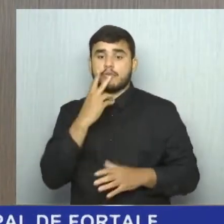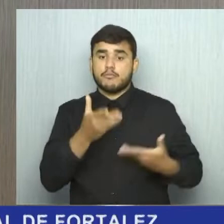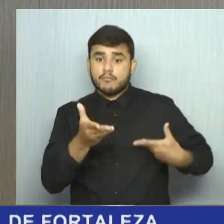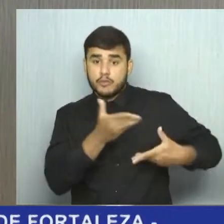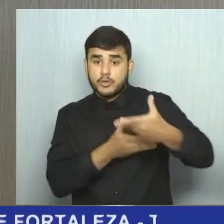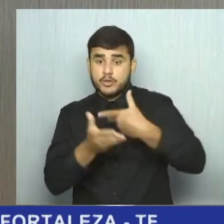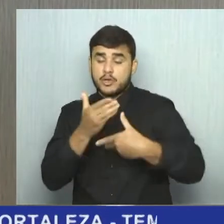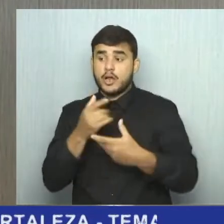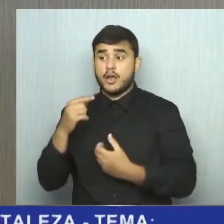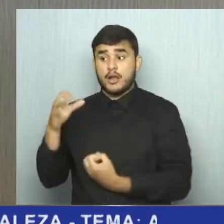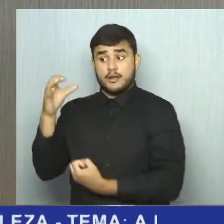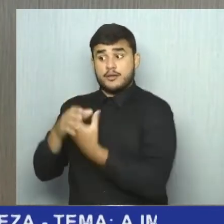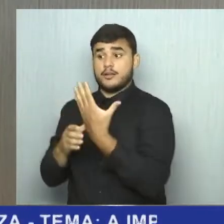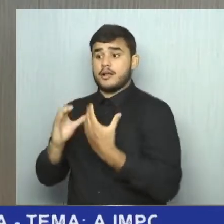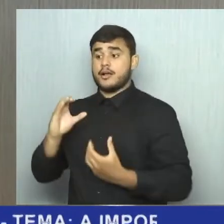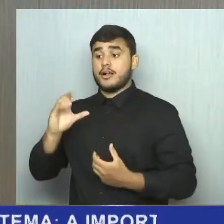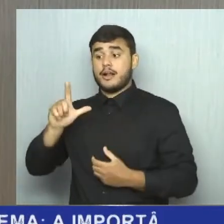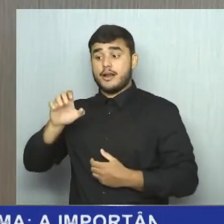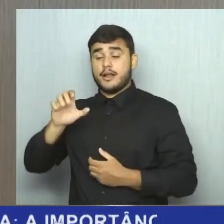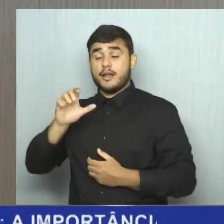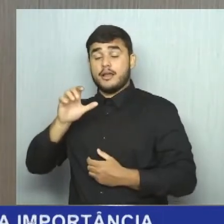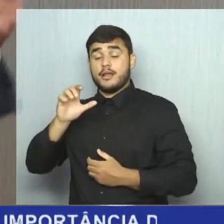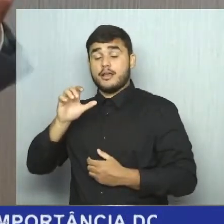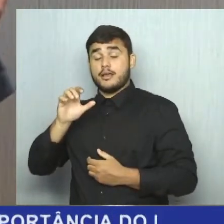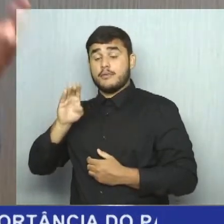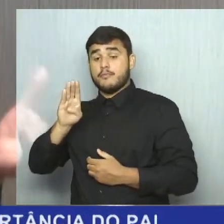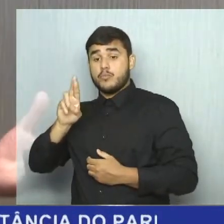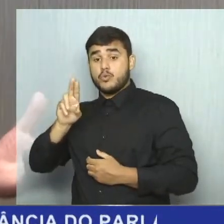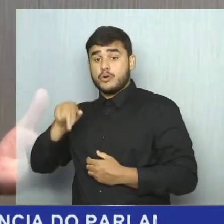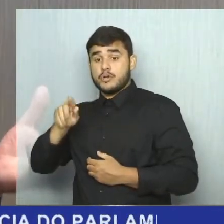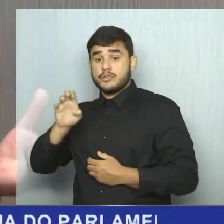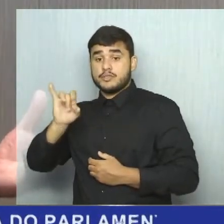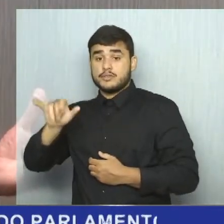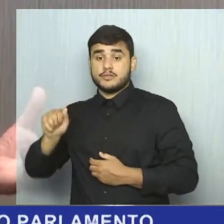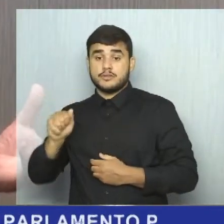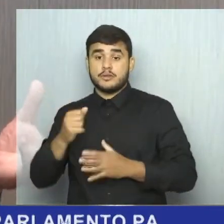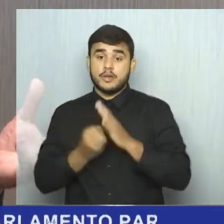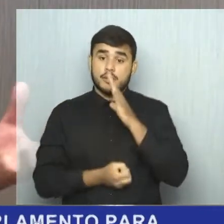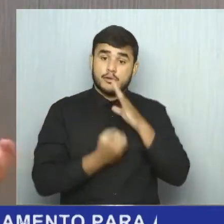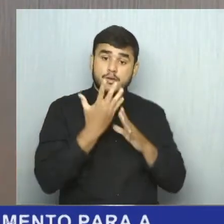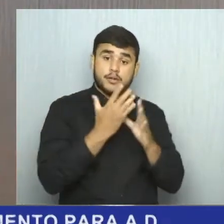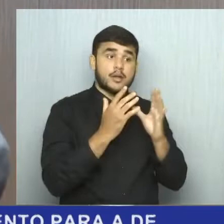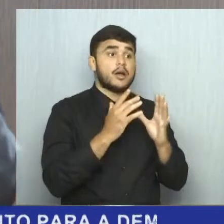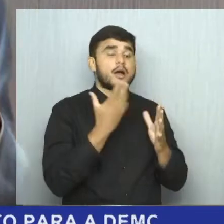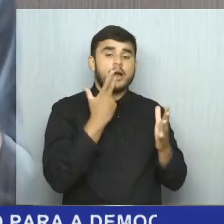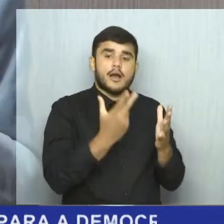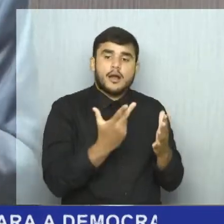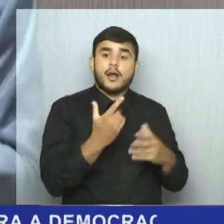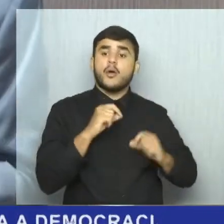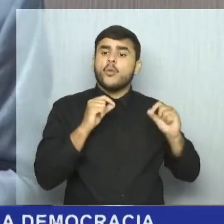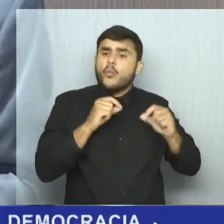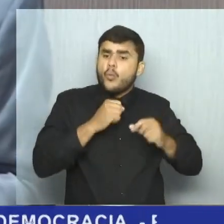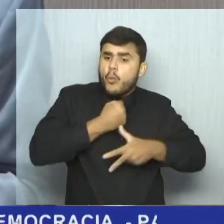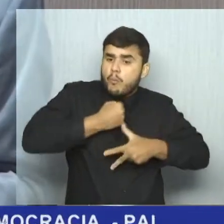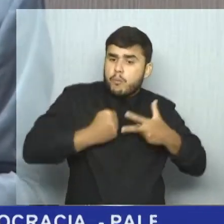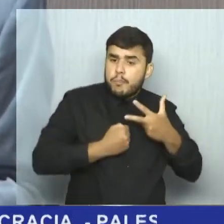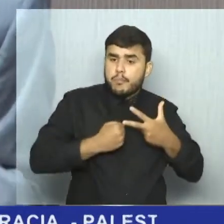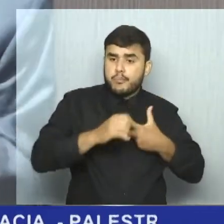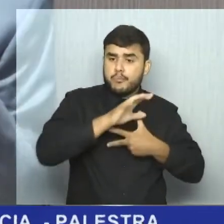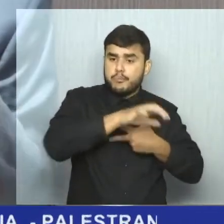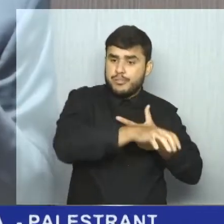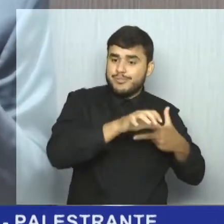da funcionalidade da tripartição dos poderes. Nasce o parlamento, como forma de organizar.